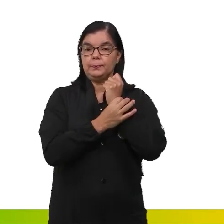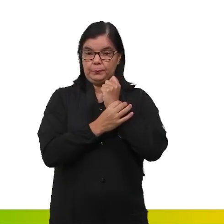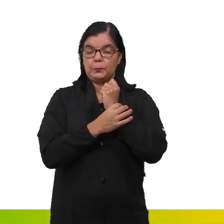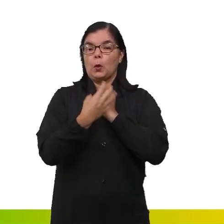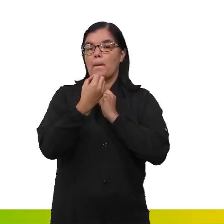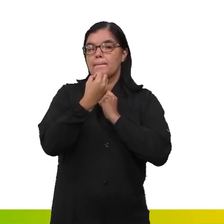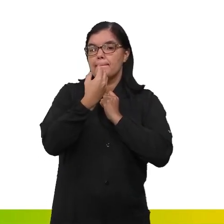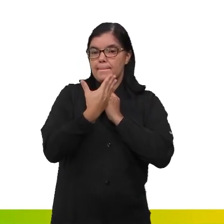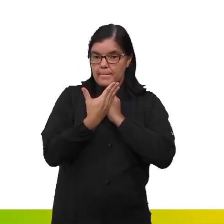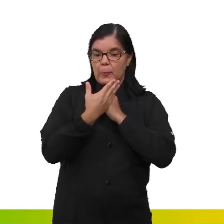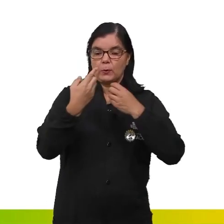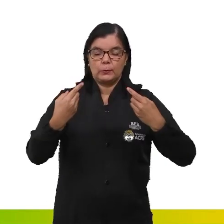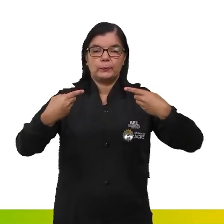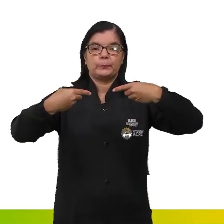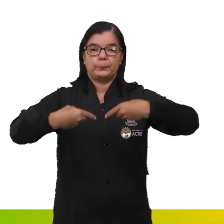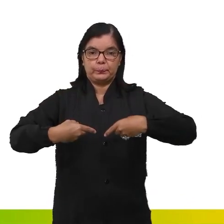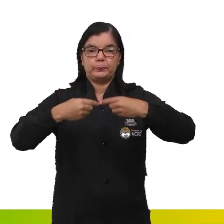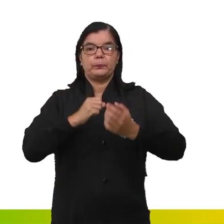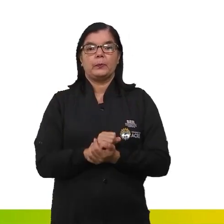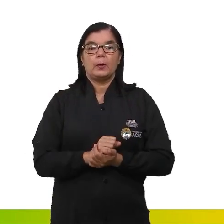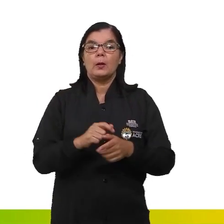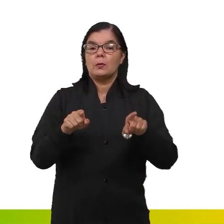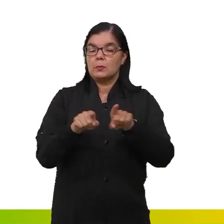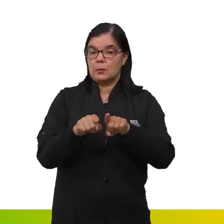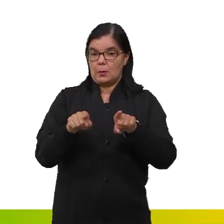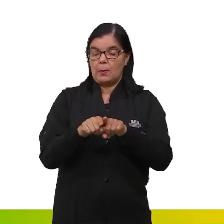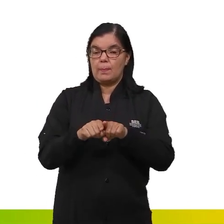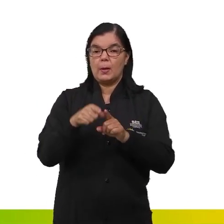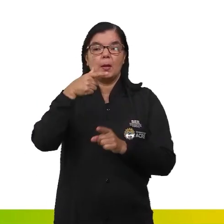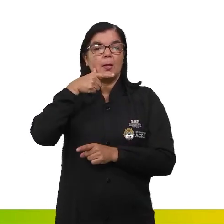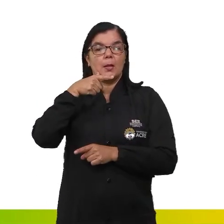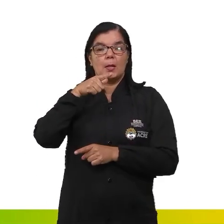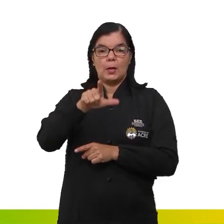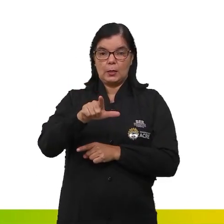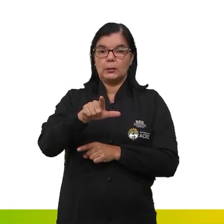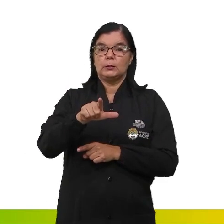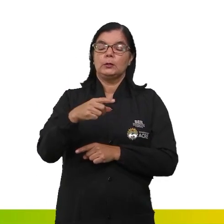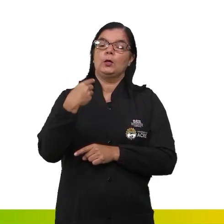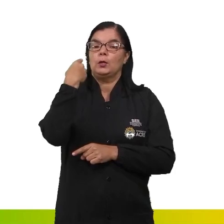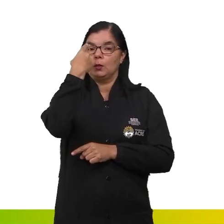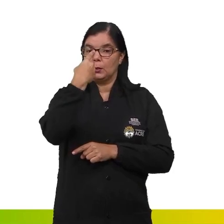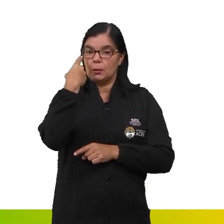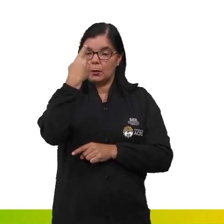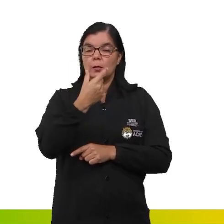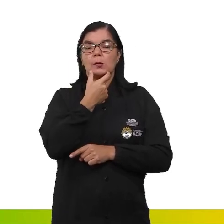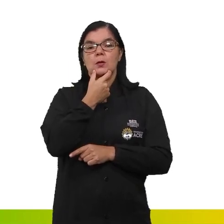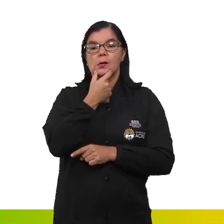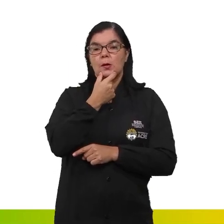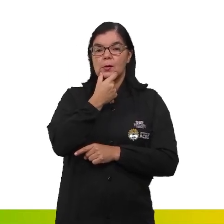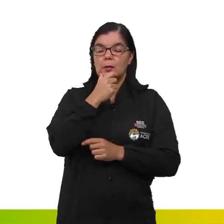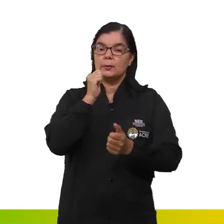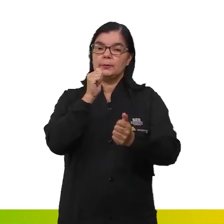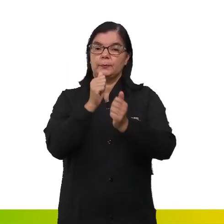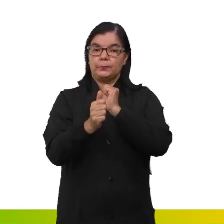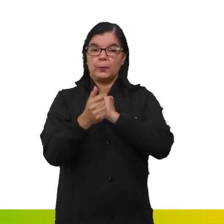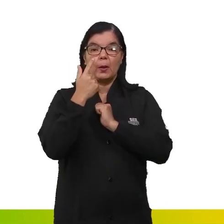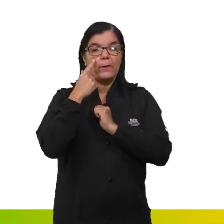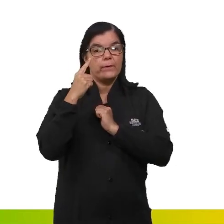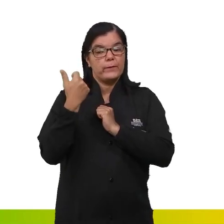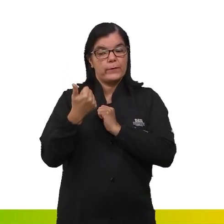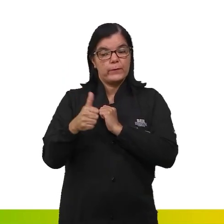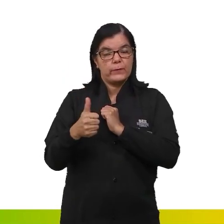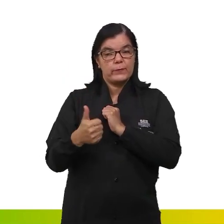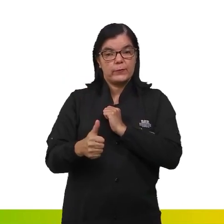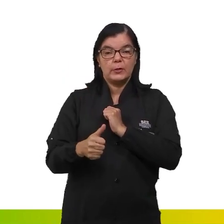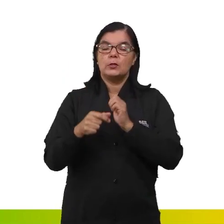um bom andamento da partida. Considerando o papel das línguas inglesas e espanholas no esporte, analise as